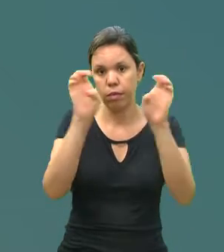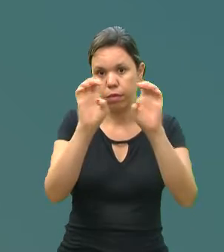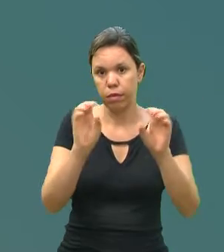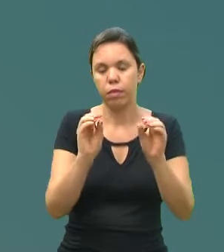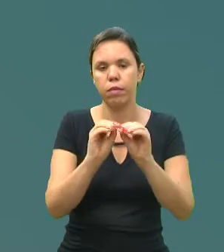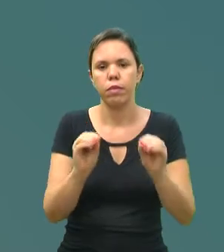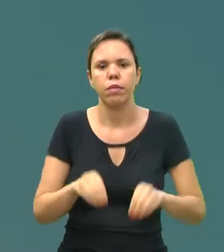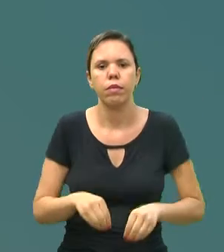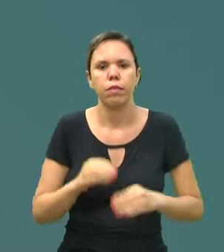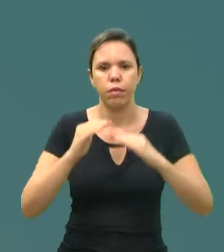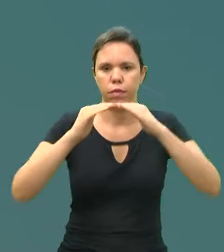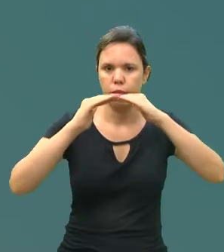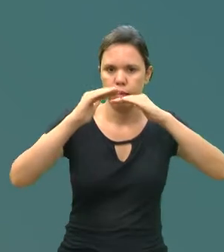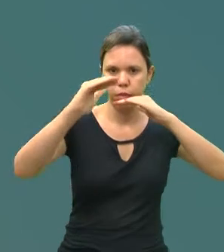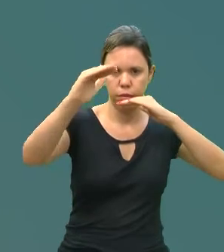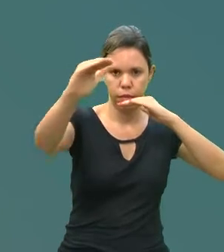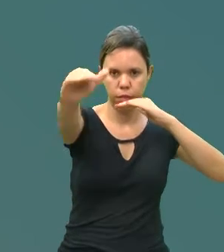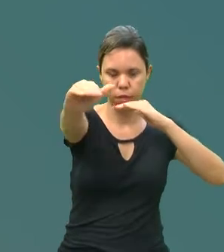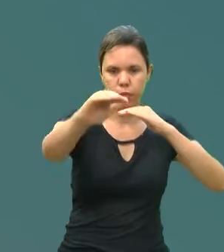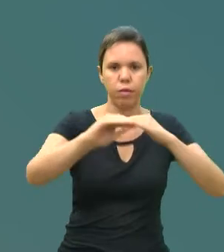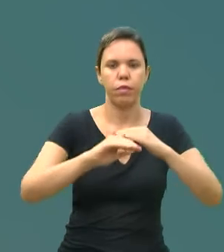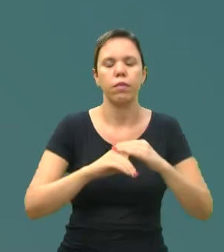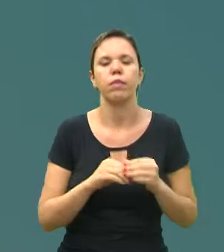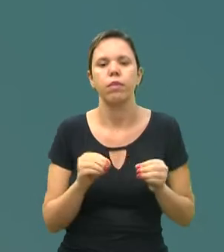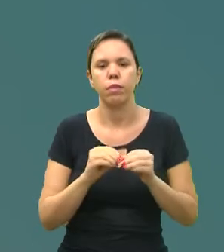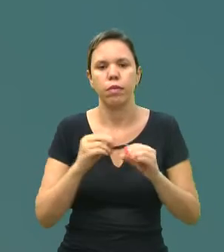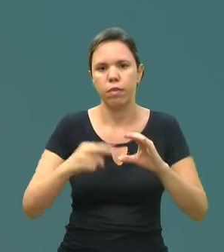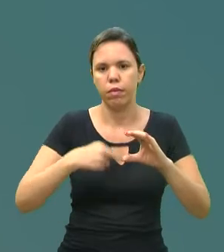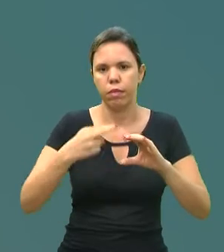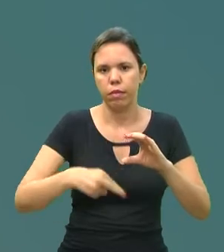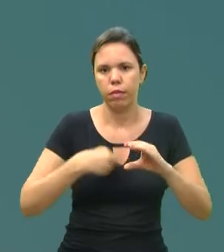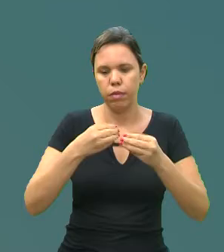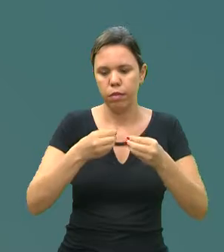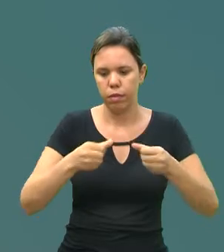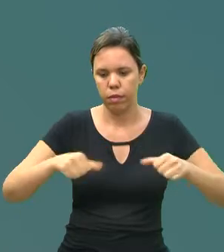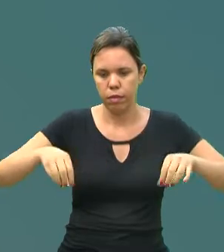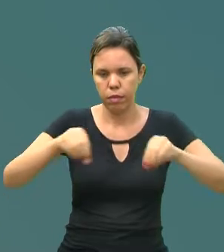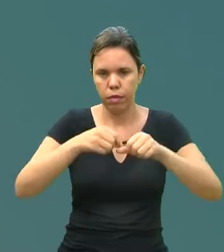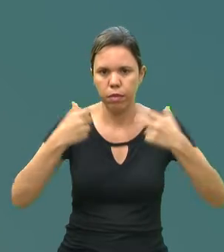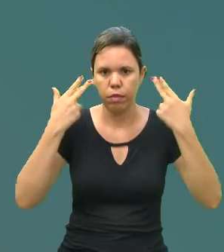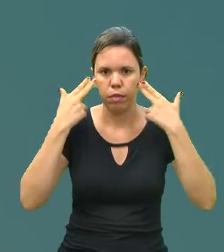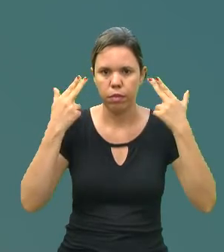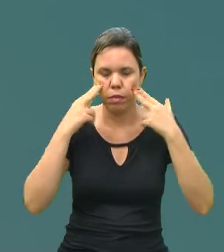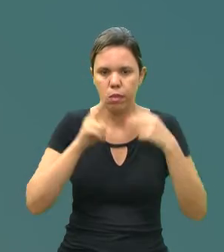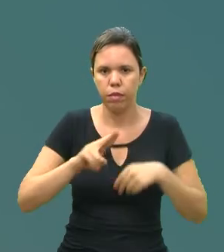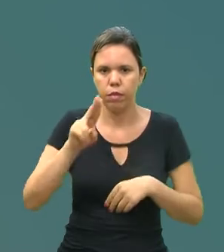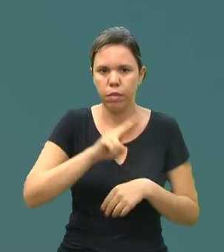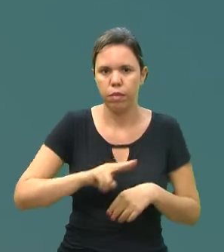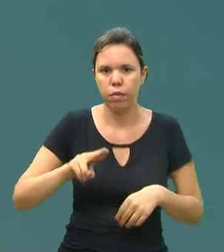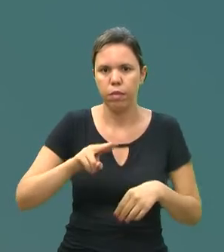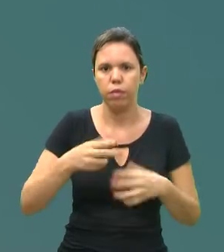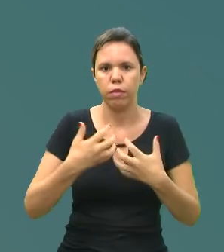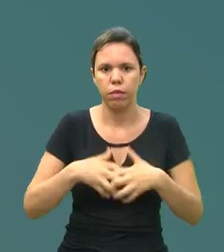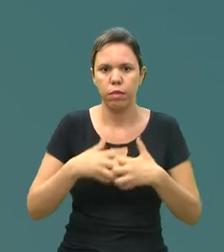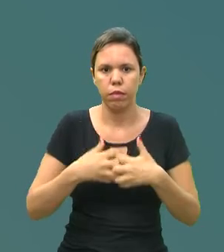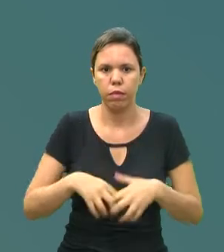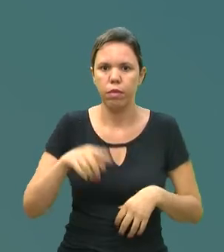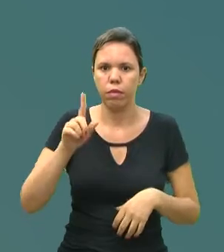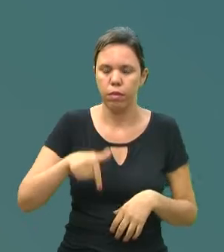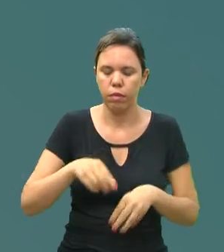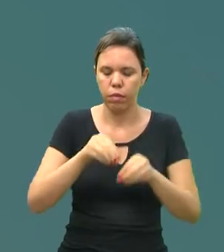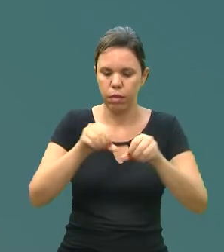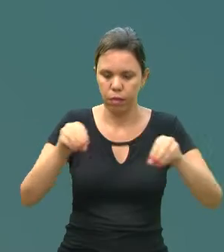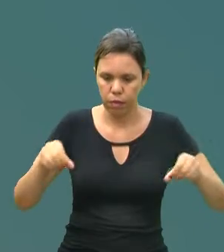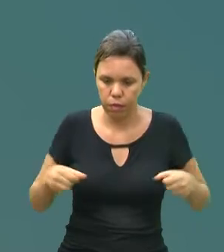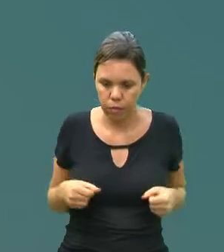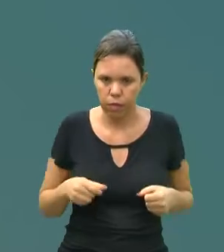de coberturas, os processos de compostagem de adubo orgânico serão otimizados por meio de máquinas. Esse